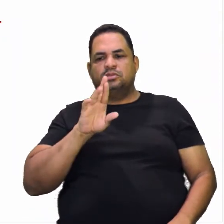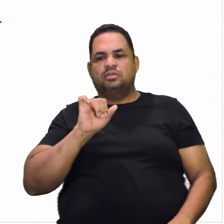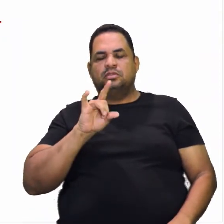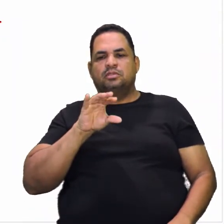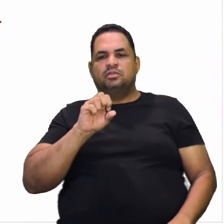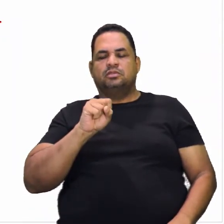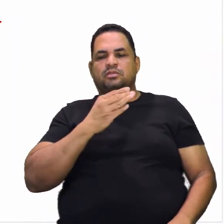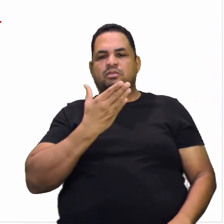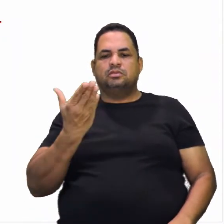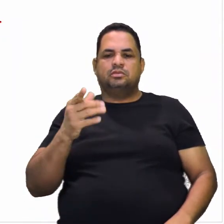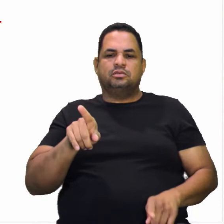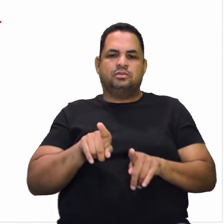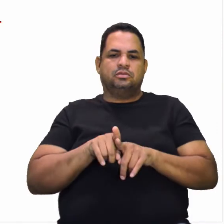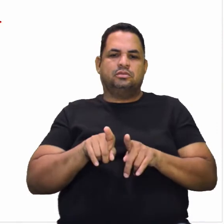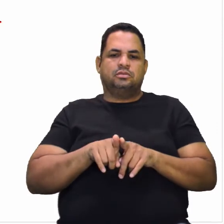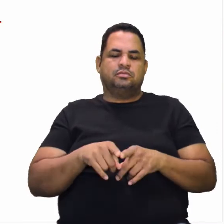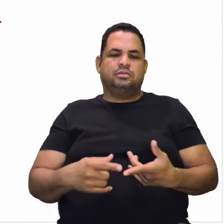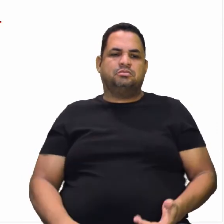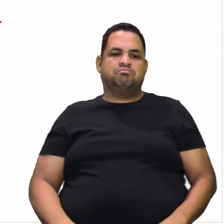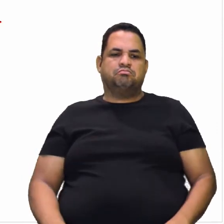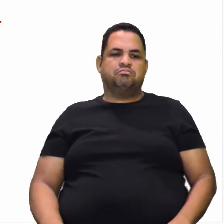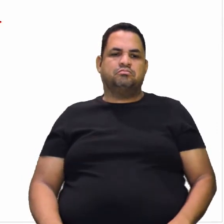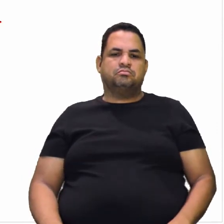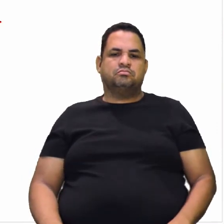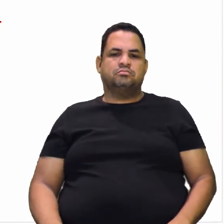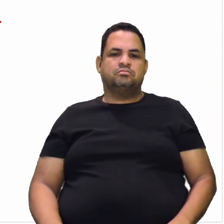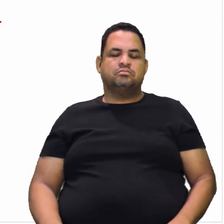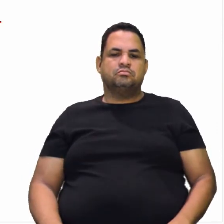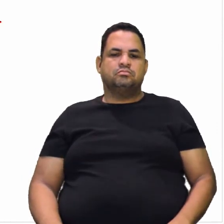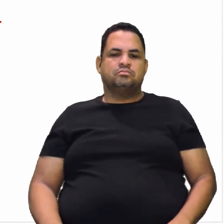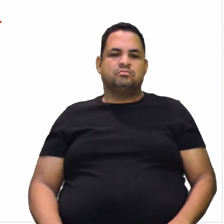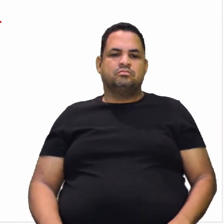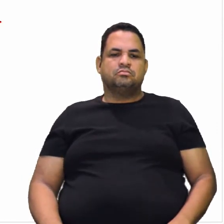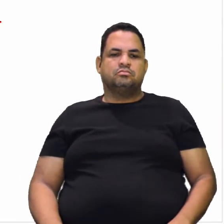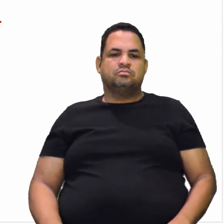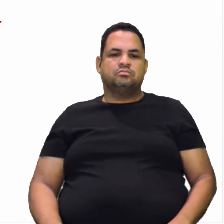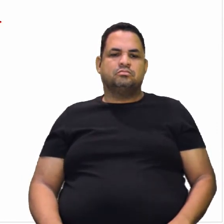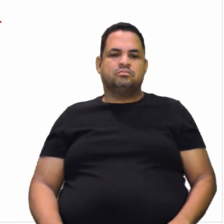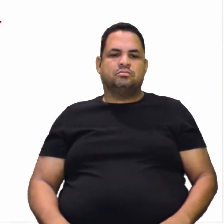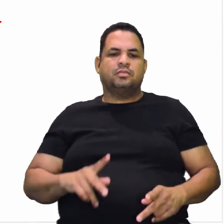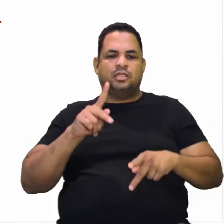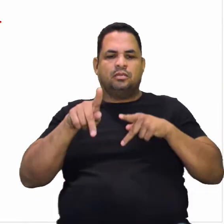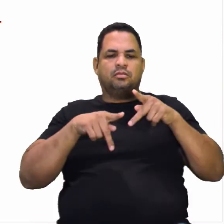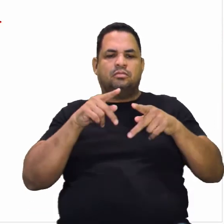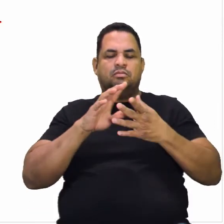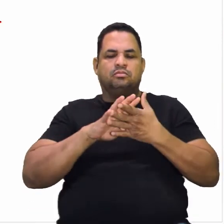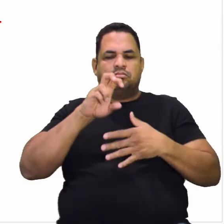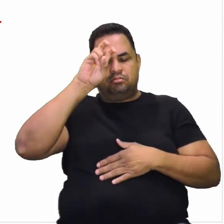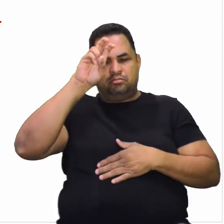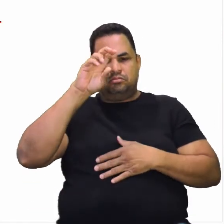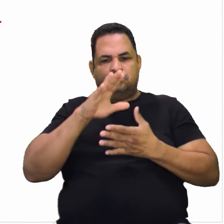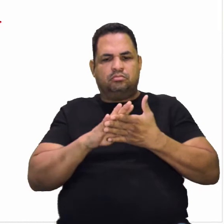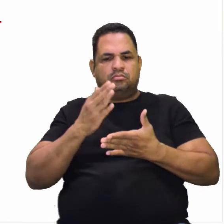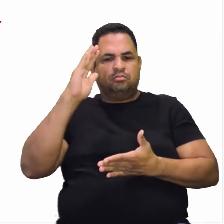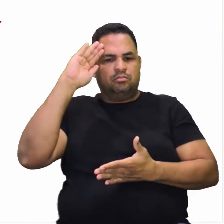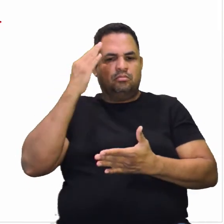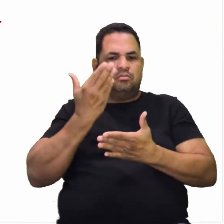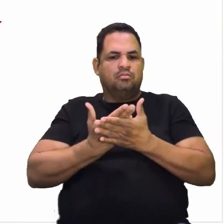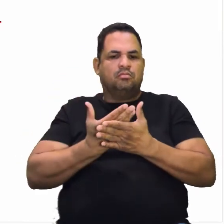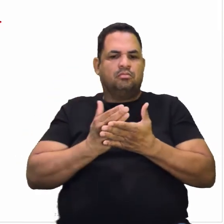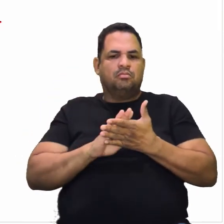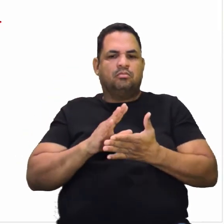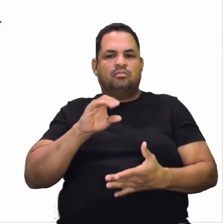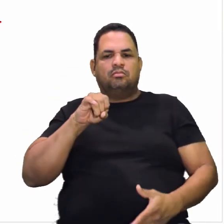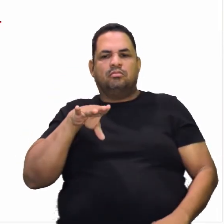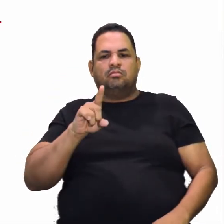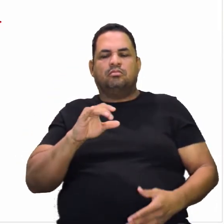aí ó, Ísis e Osíris, é o culto a Ísis e Osíris era o mais popular do Egito Antigo. Acreditava-se que Osíris e